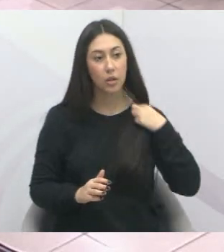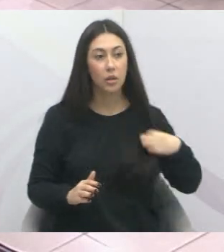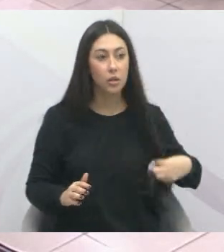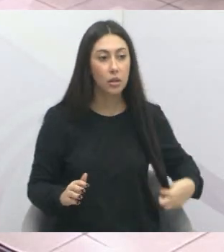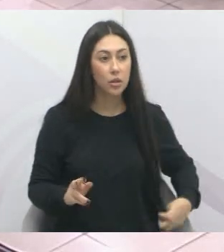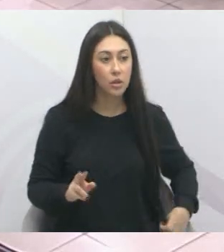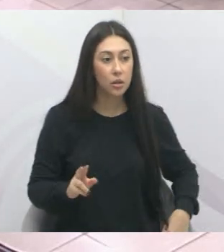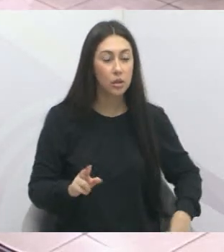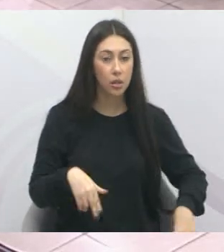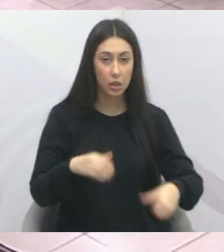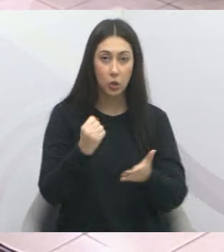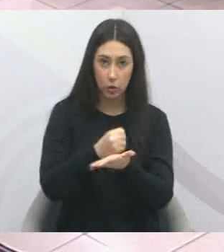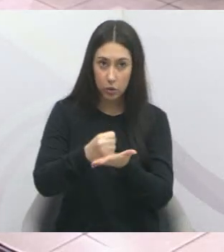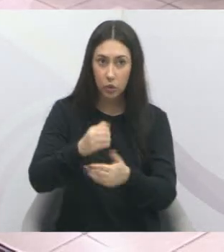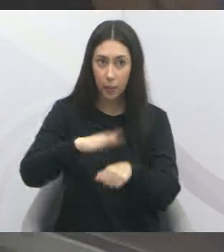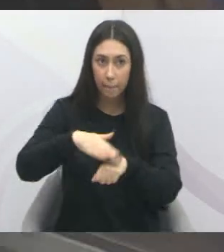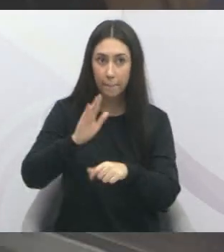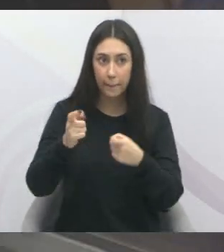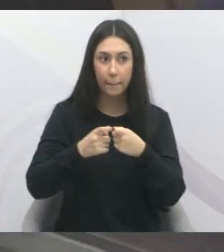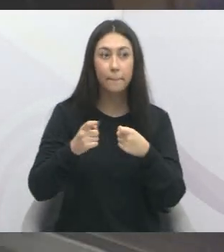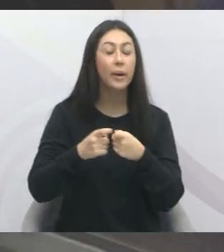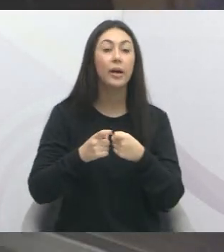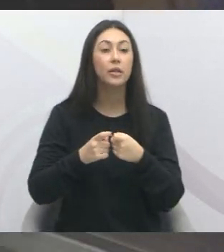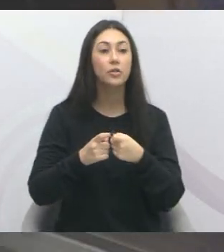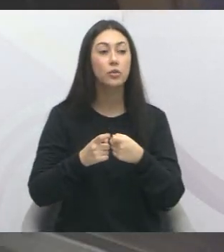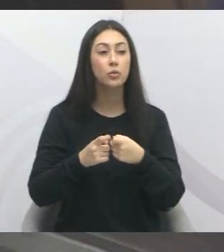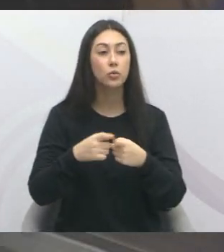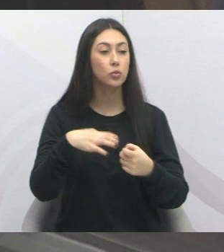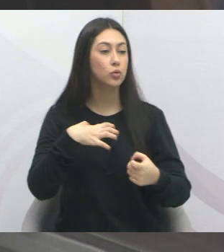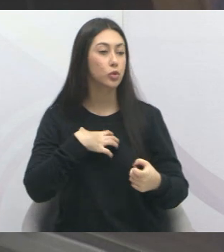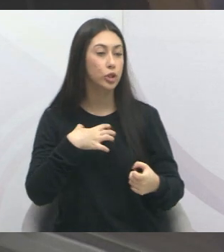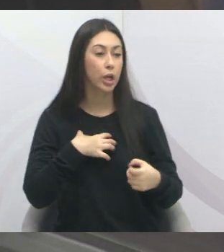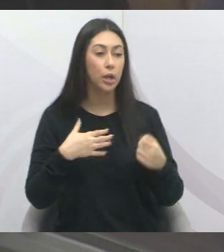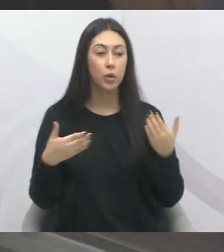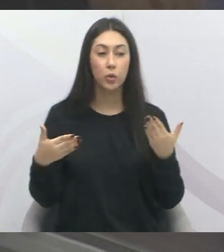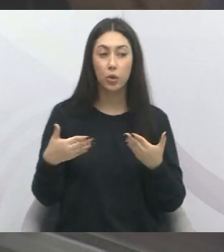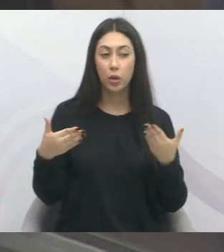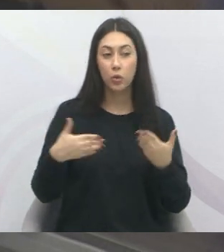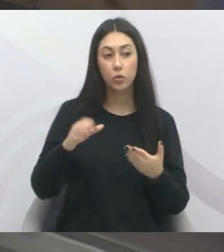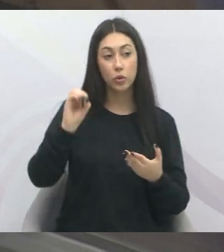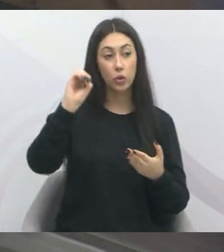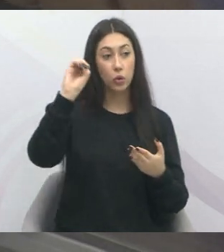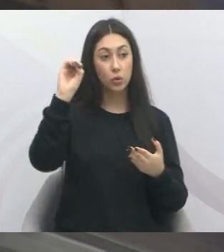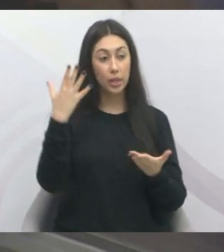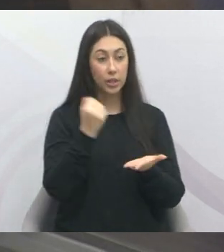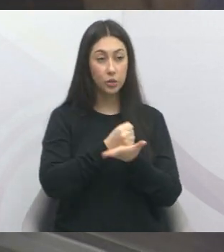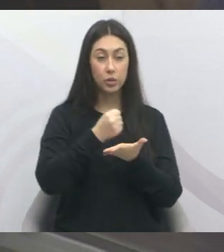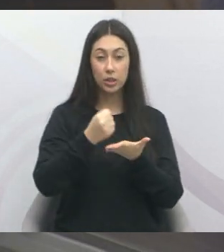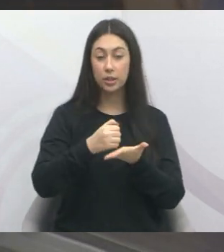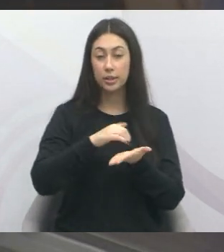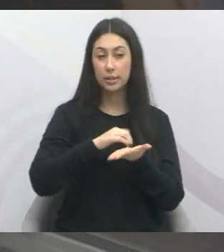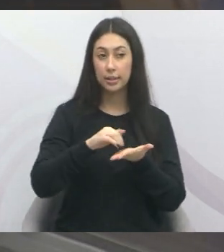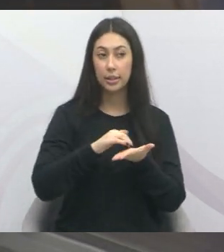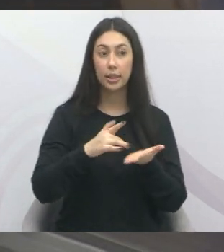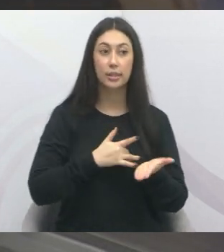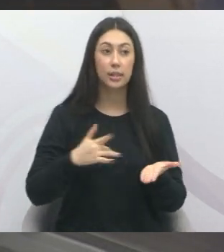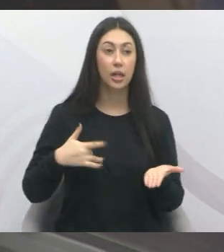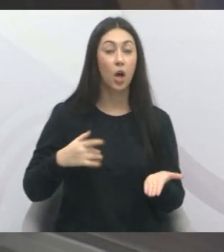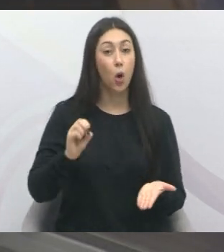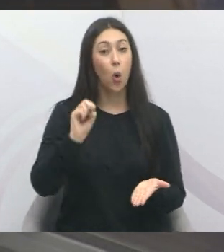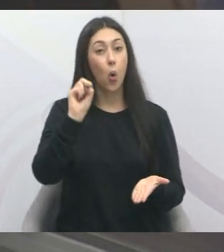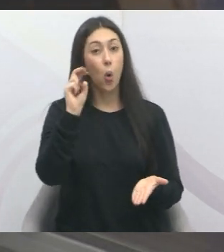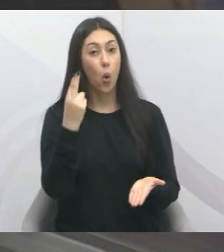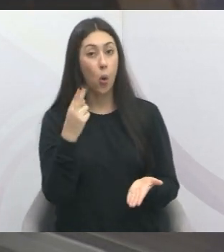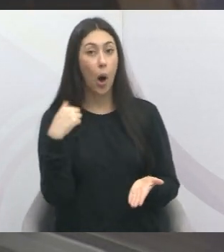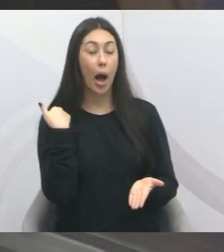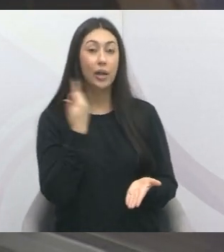através desse chamamento, dentro desse modelo que hoje acontece de contratação na Secretaria de Saúde, ou nós continuamos